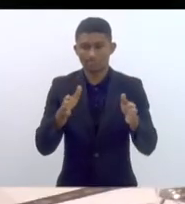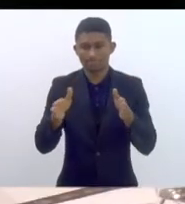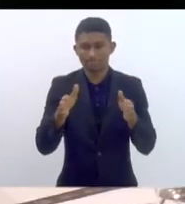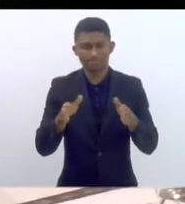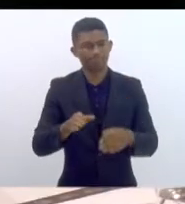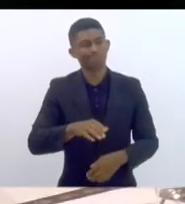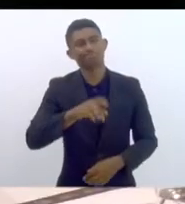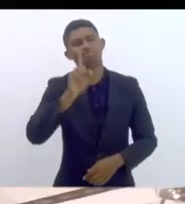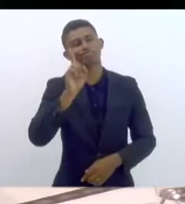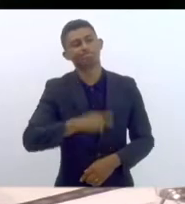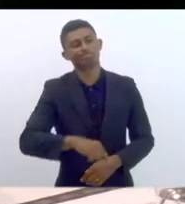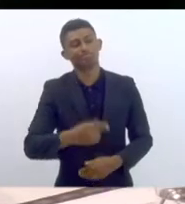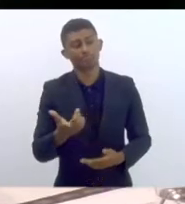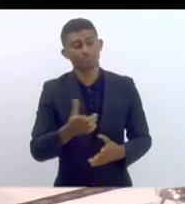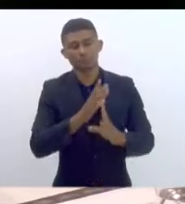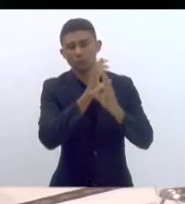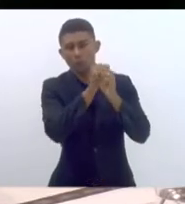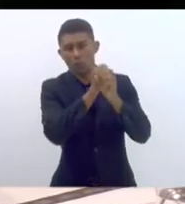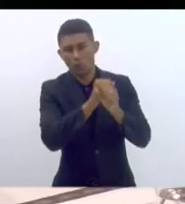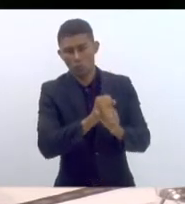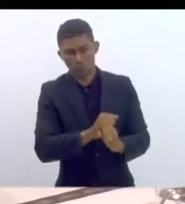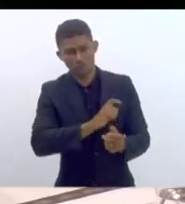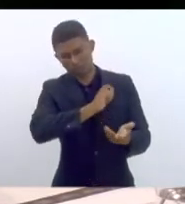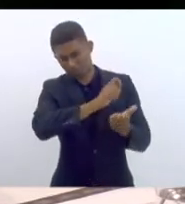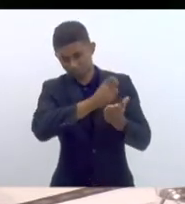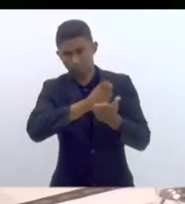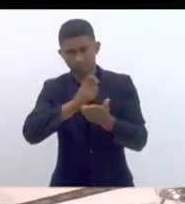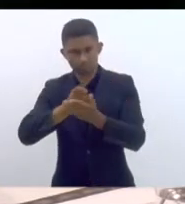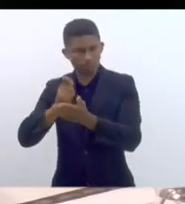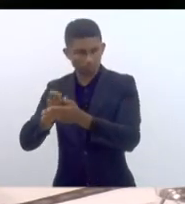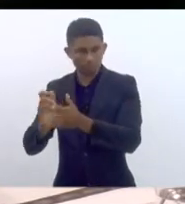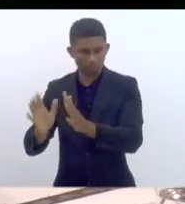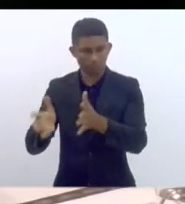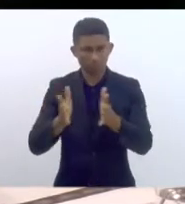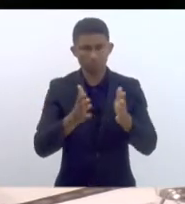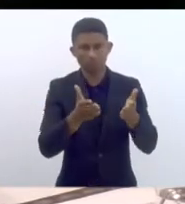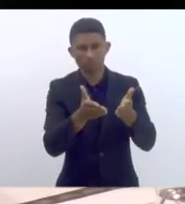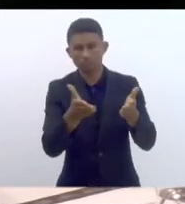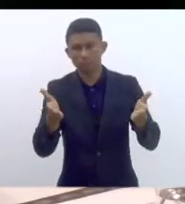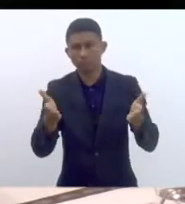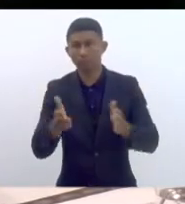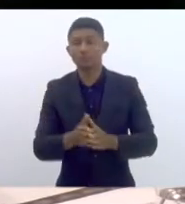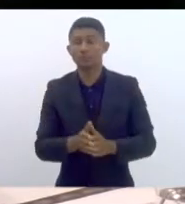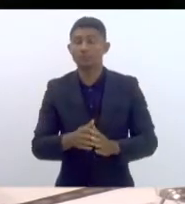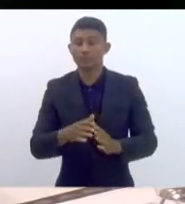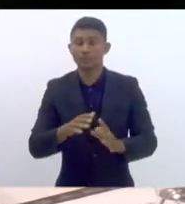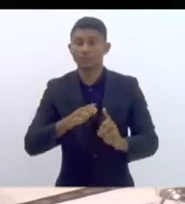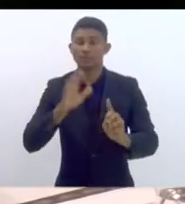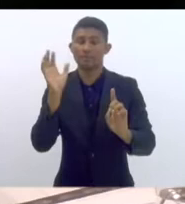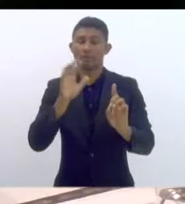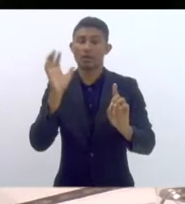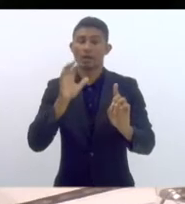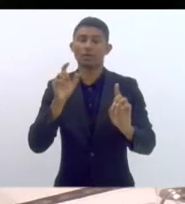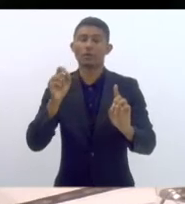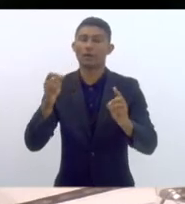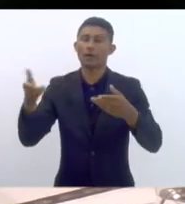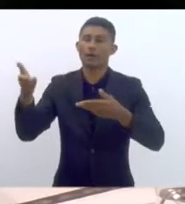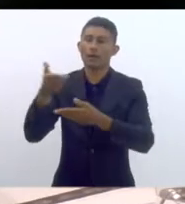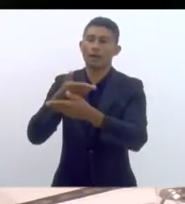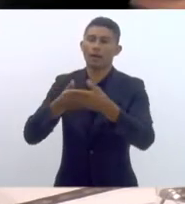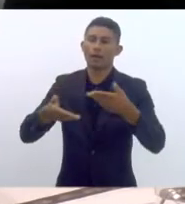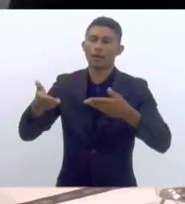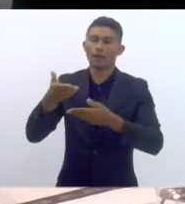No caso, aqui nas contas gráficas honradas, também tem a questão que ela sofre influência do câmbio, né? Sim. Porque a gente